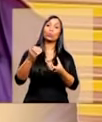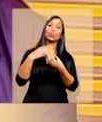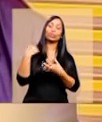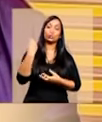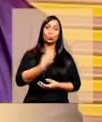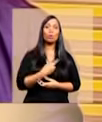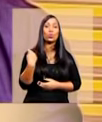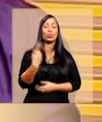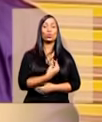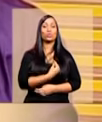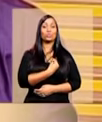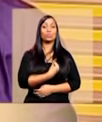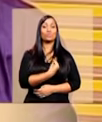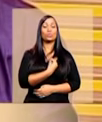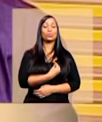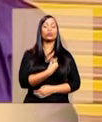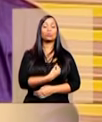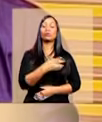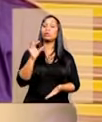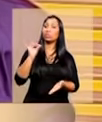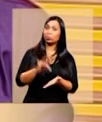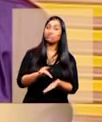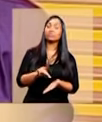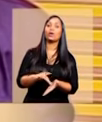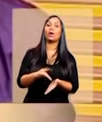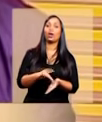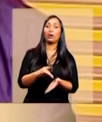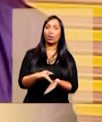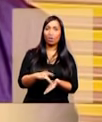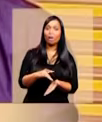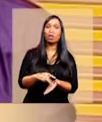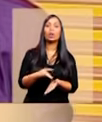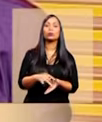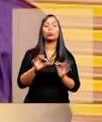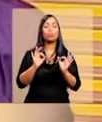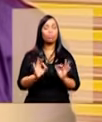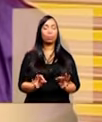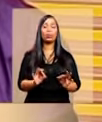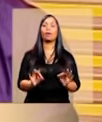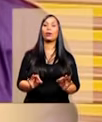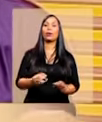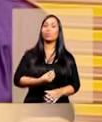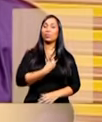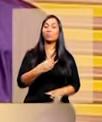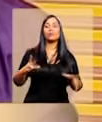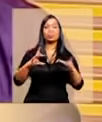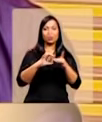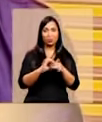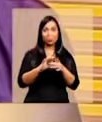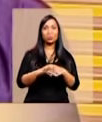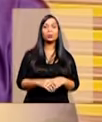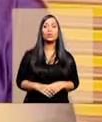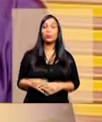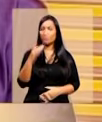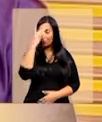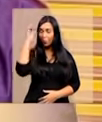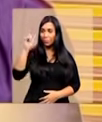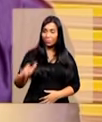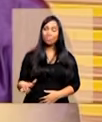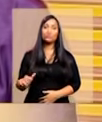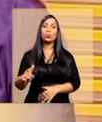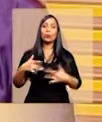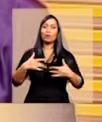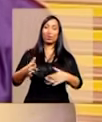Jesus ensinou, nós vivemos uma vida de fato humana, uma vida mais plena, uma vida em comunhão com o